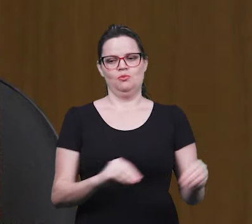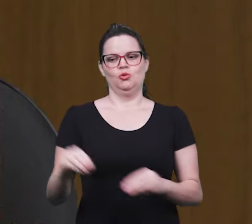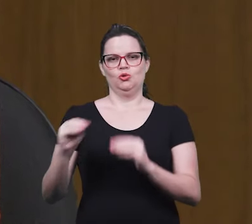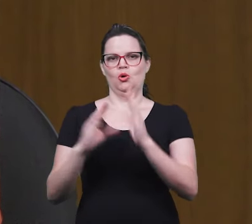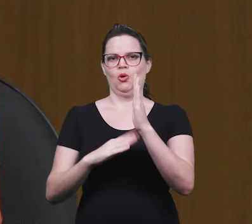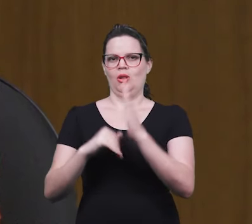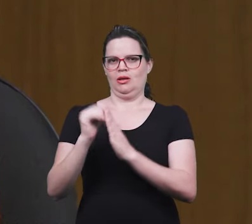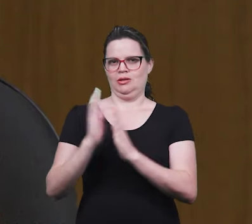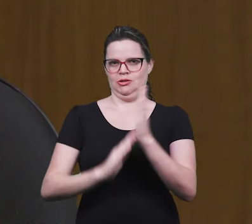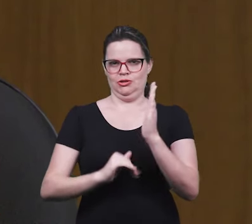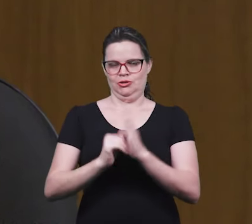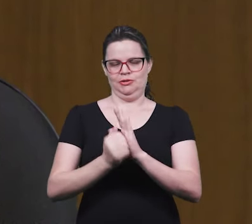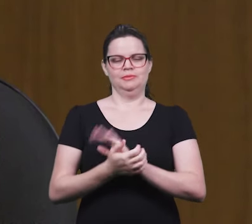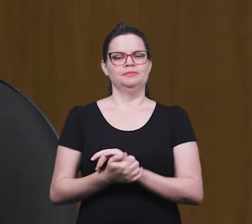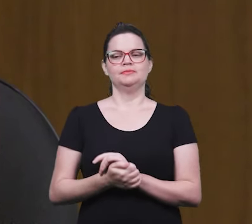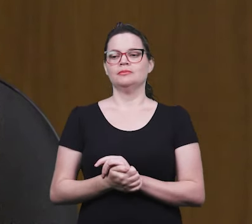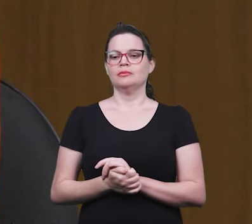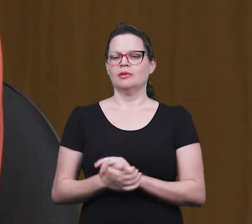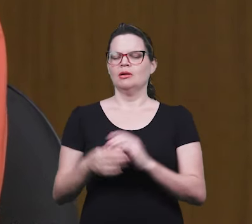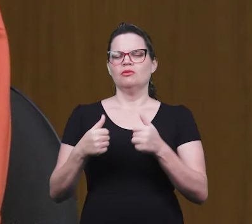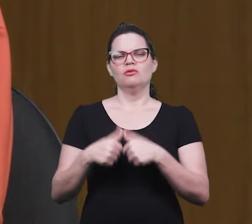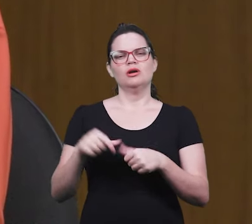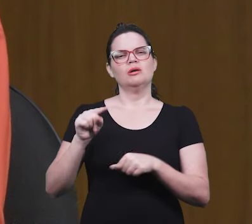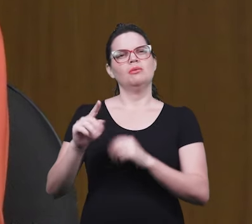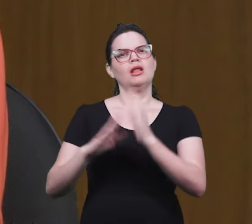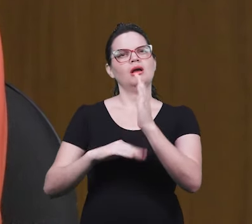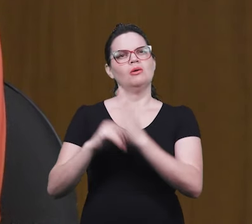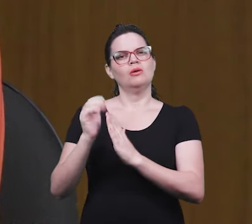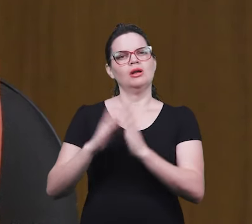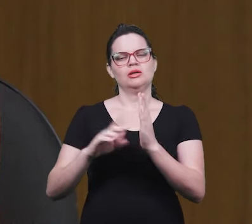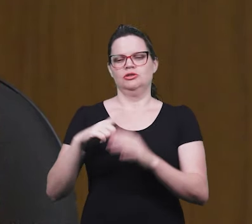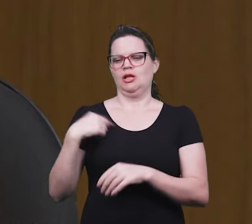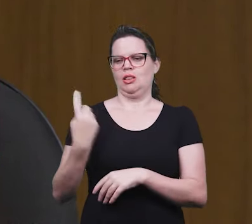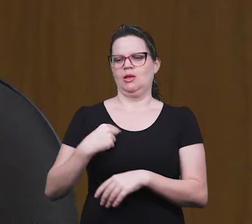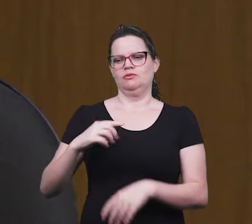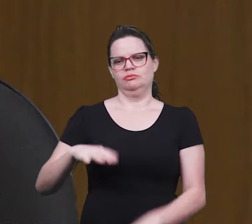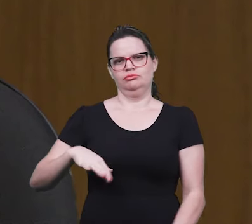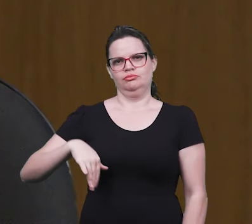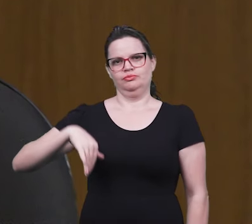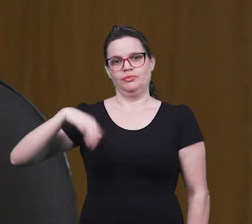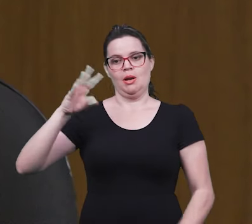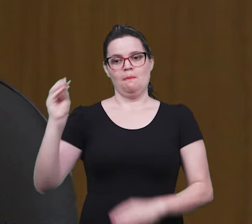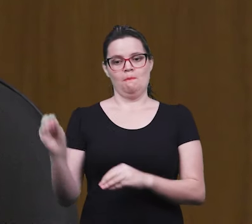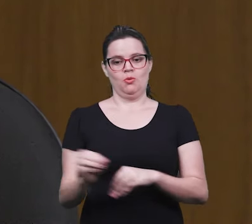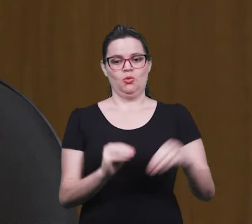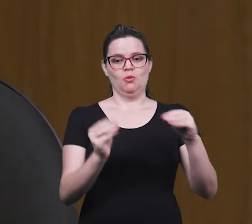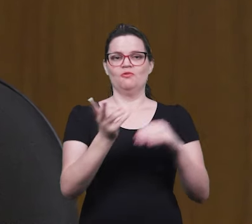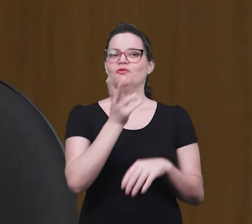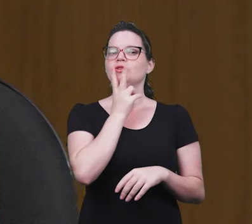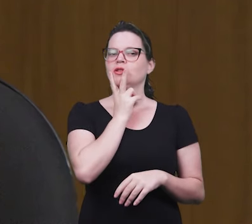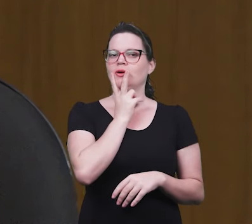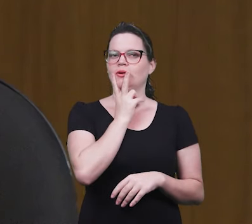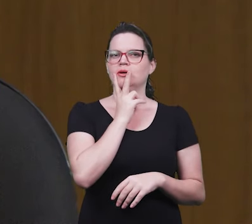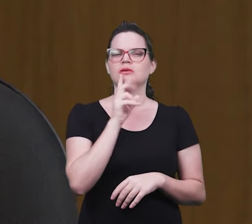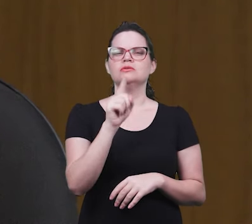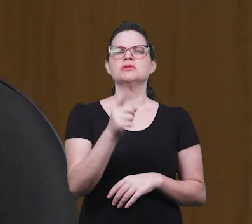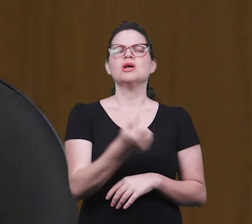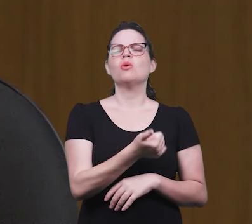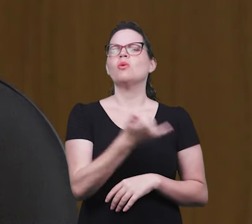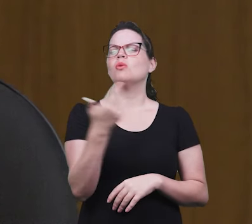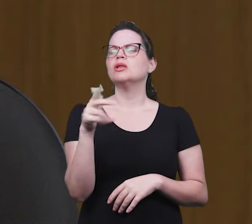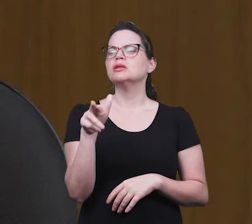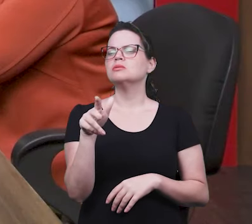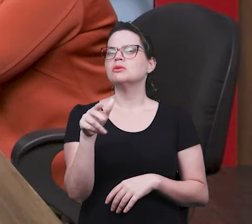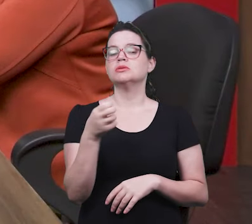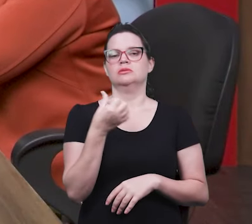Colatina. Ficamos ali em Colatina e os meninos foram crescendo, viemos para Vitória. Vocês eram em quantos filhos, Seis Linda?